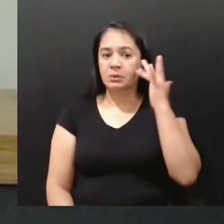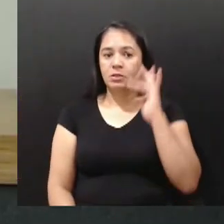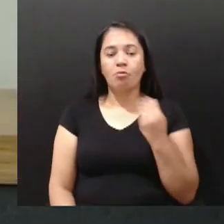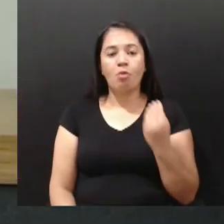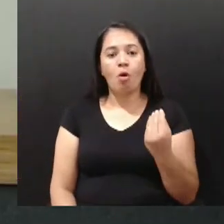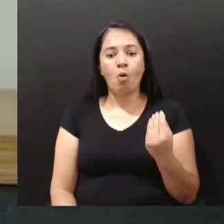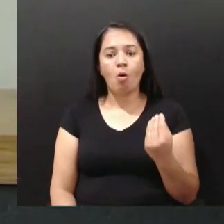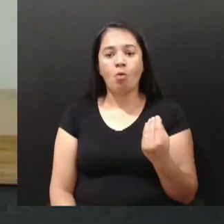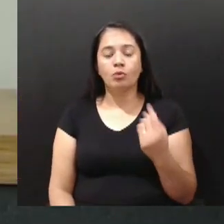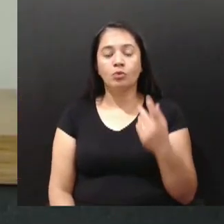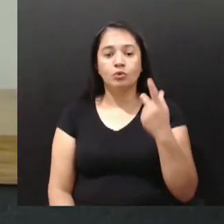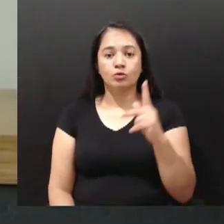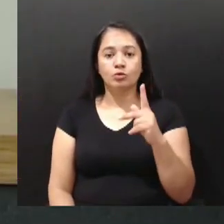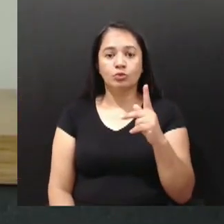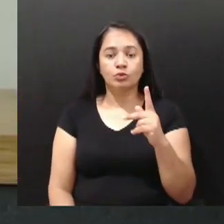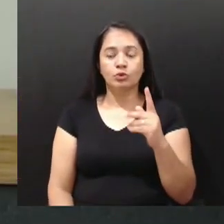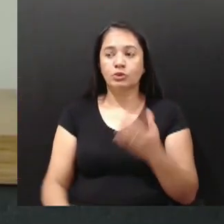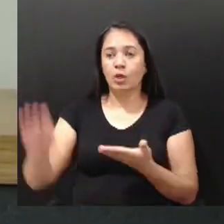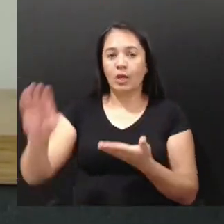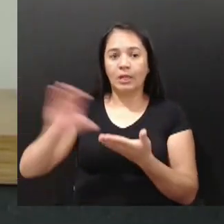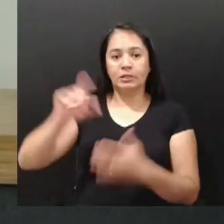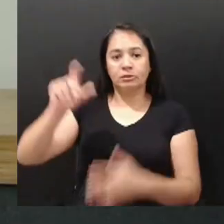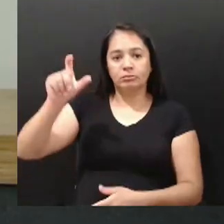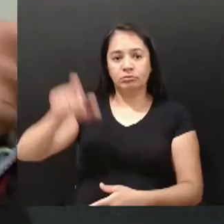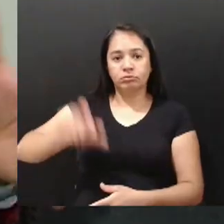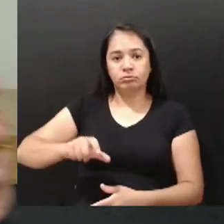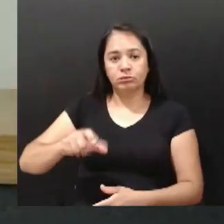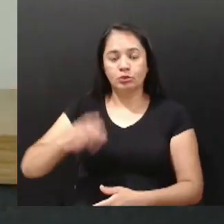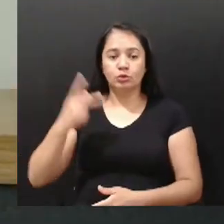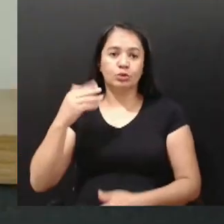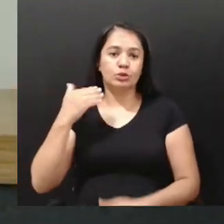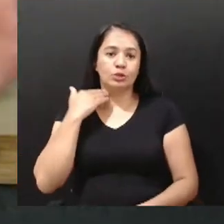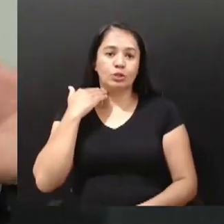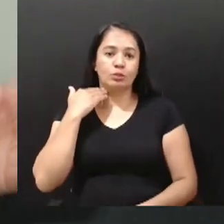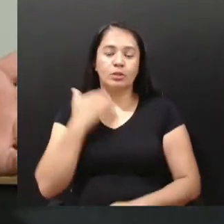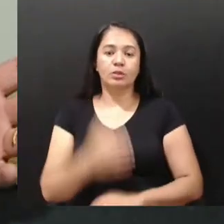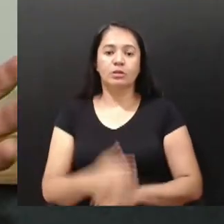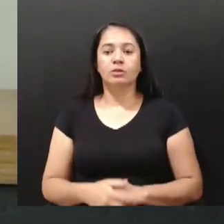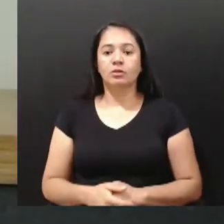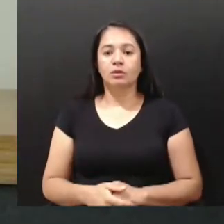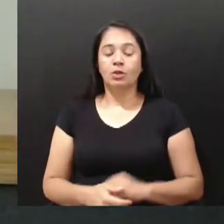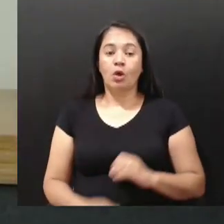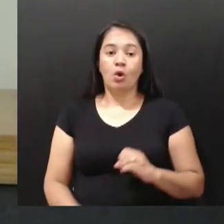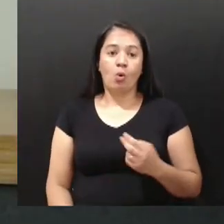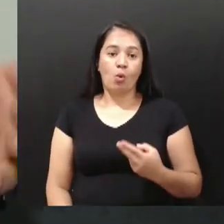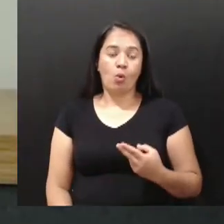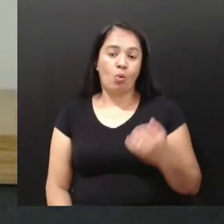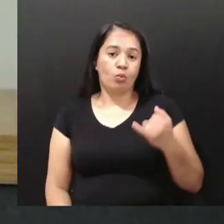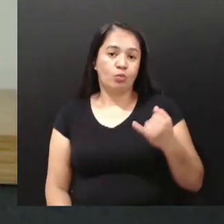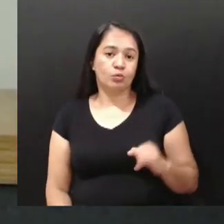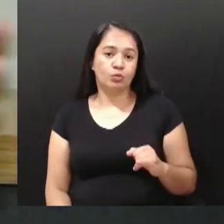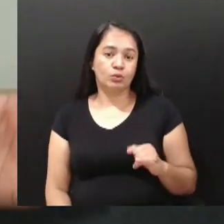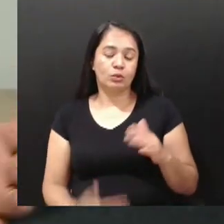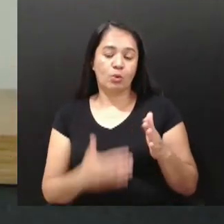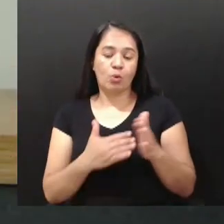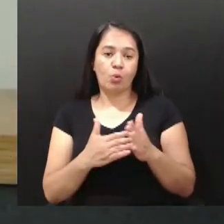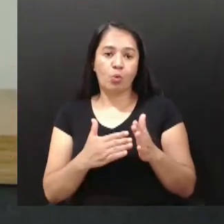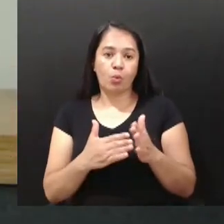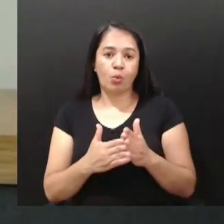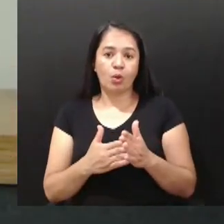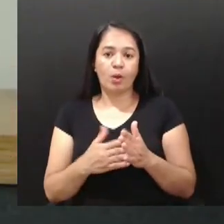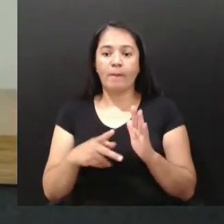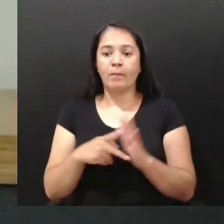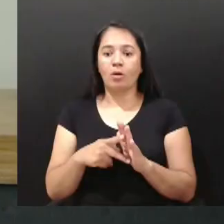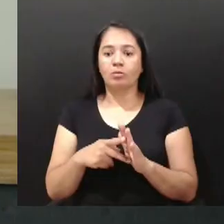conta do seu banco ou da sua fintech, ou se por algum limite, né, de que eles te cedam